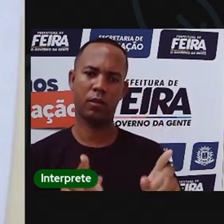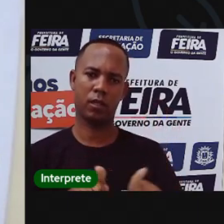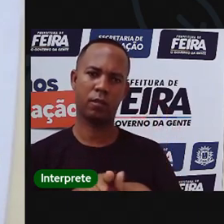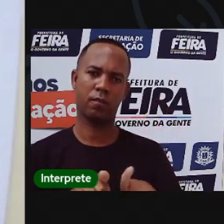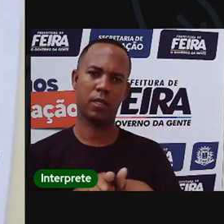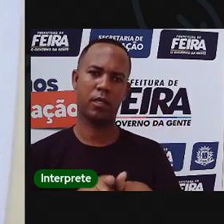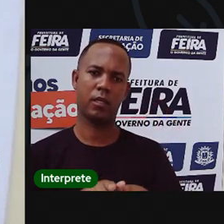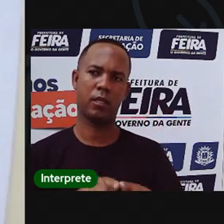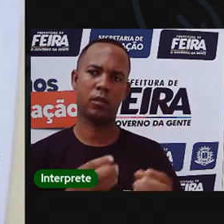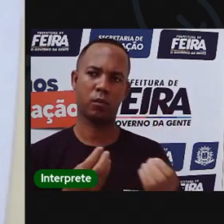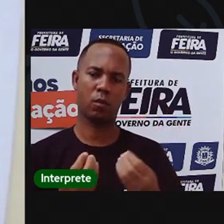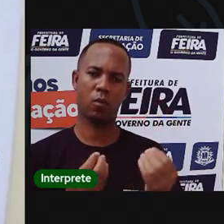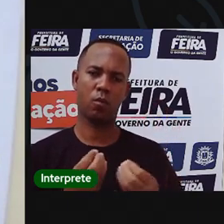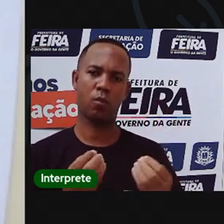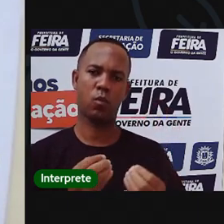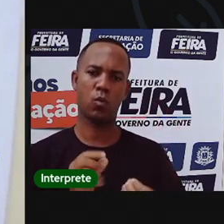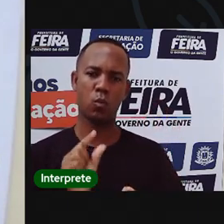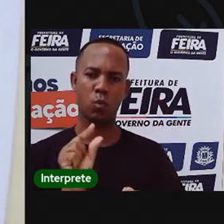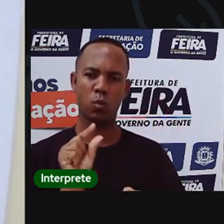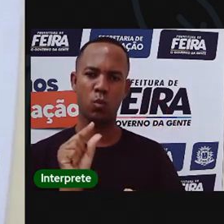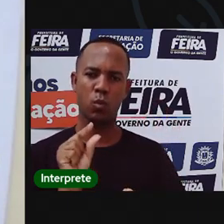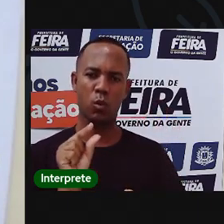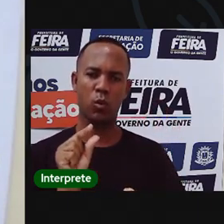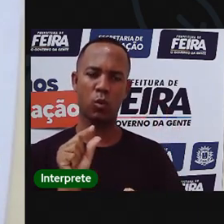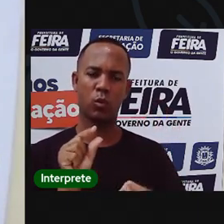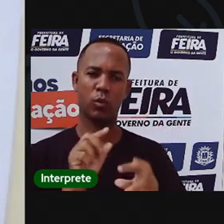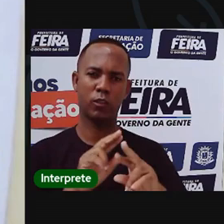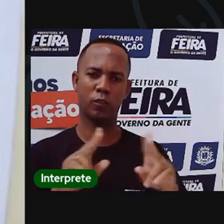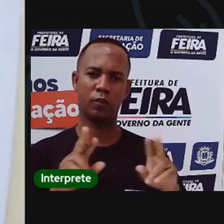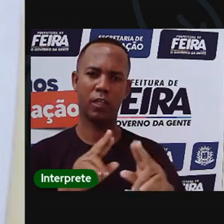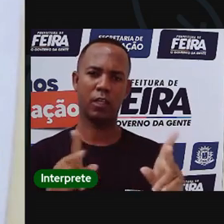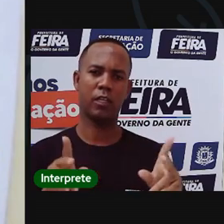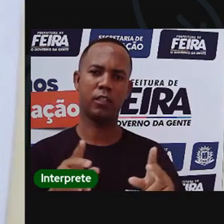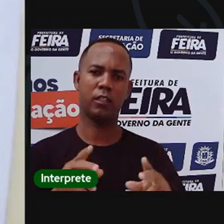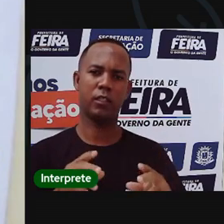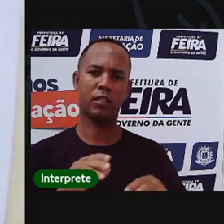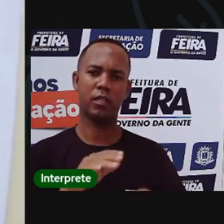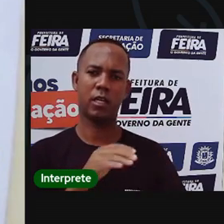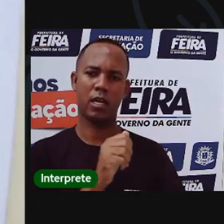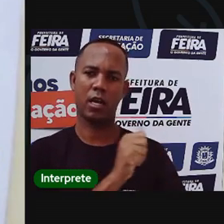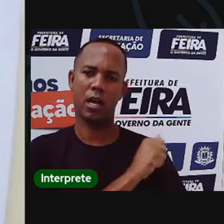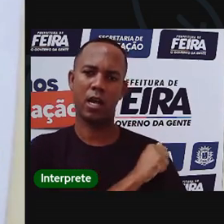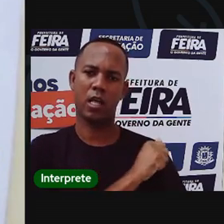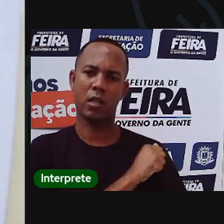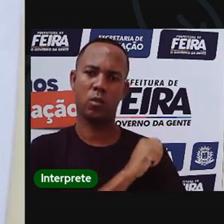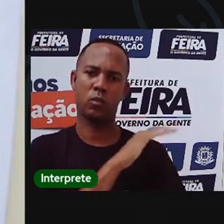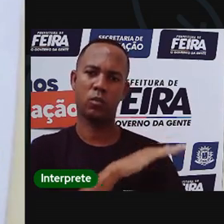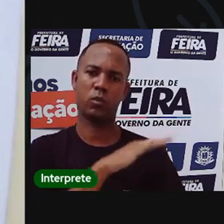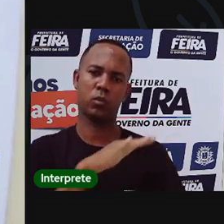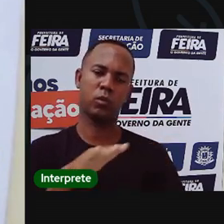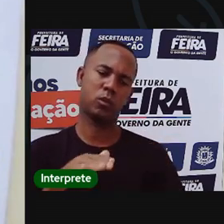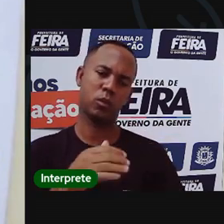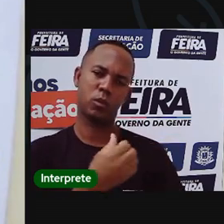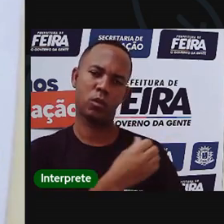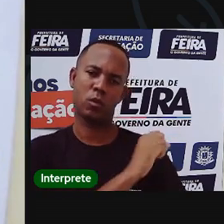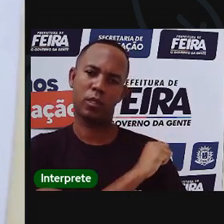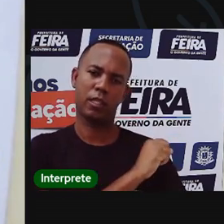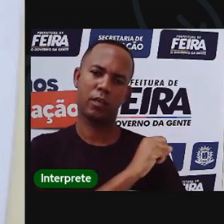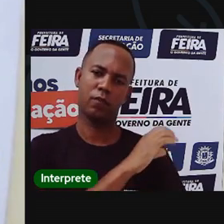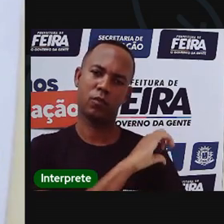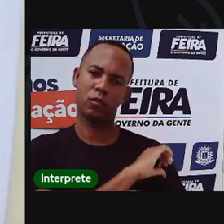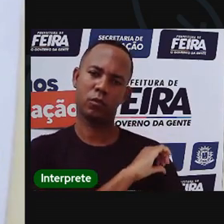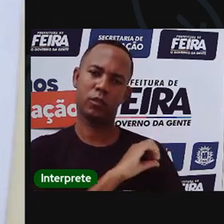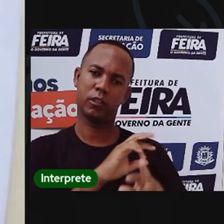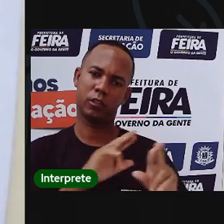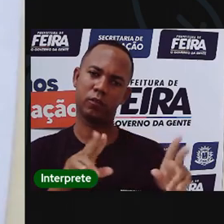World Wall, mas é um pouco mais complexo, porque os alunos do oitavo e do nono ano já tiveram outras aulas de inglês, né? Já